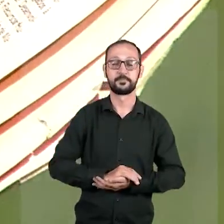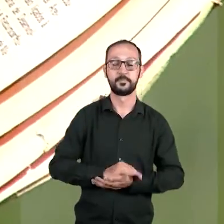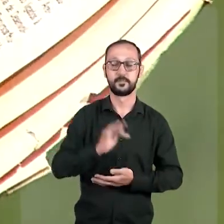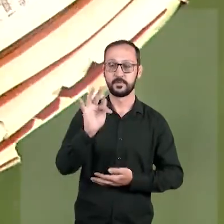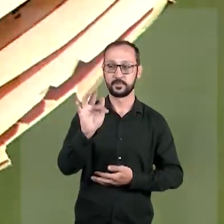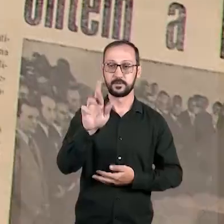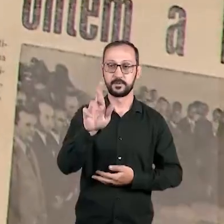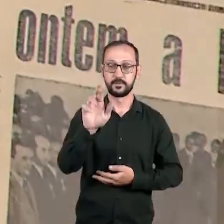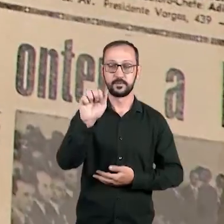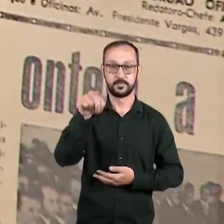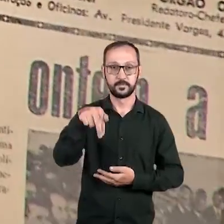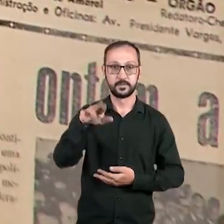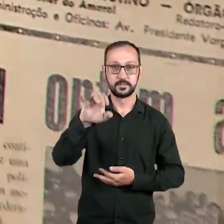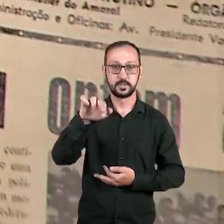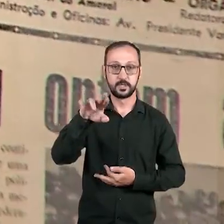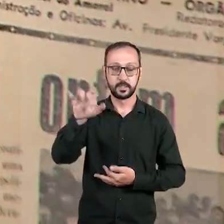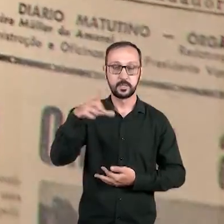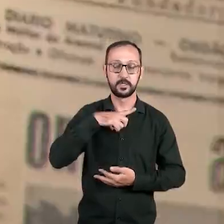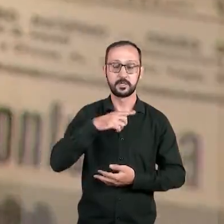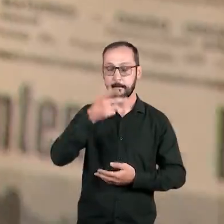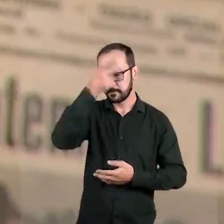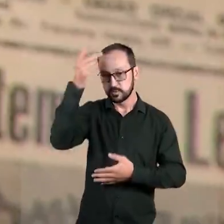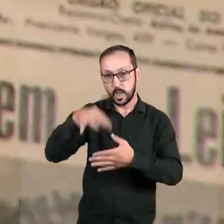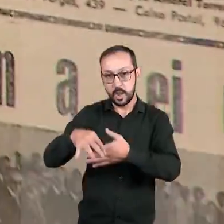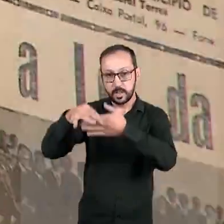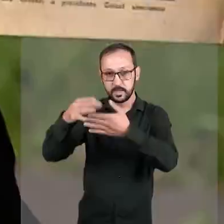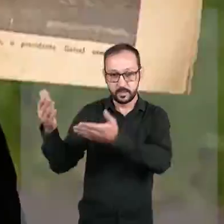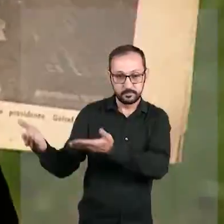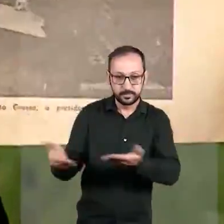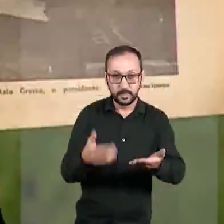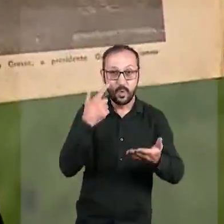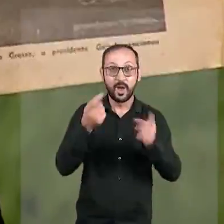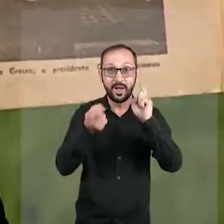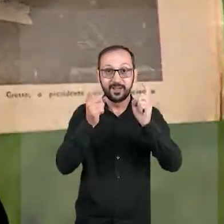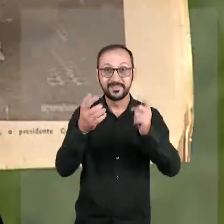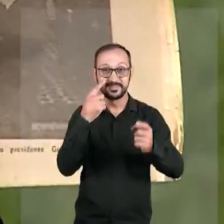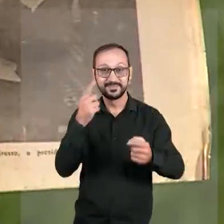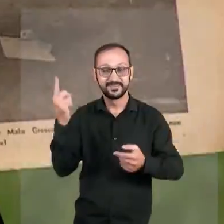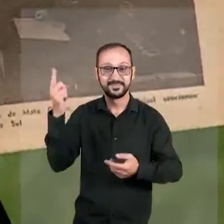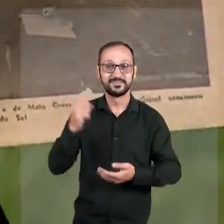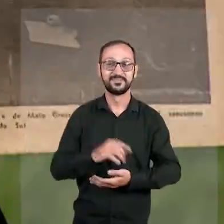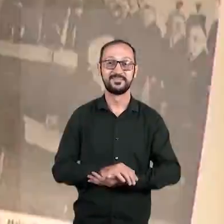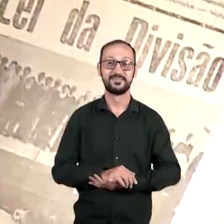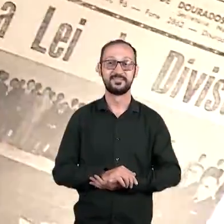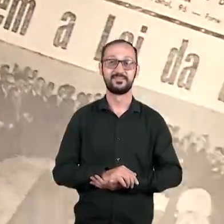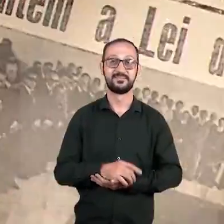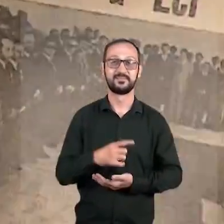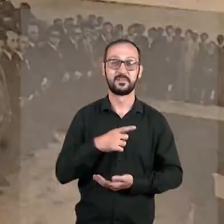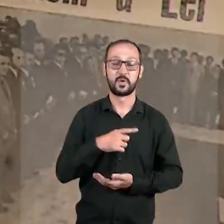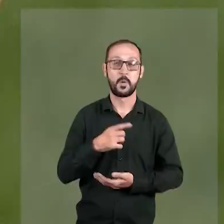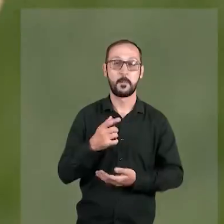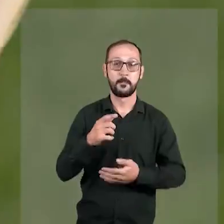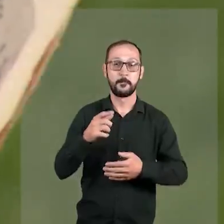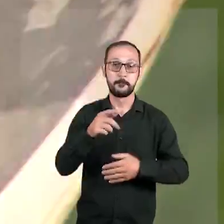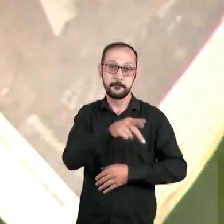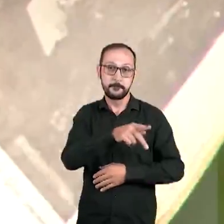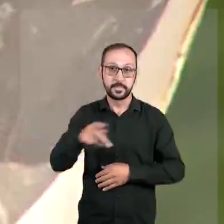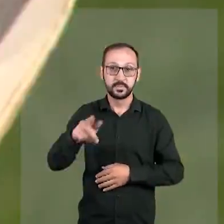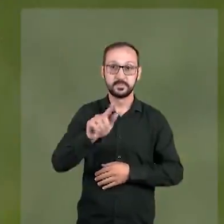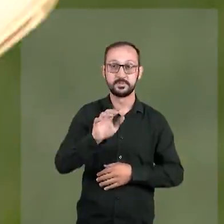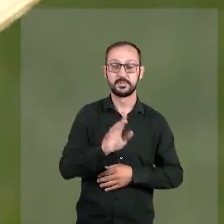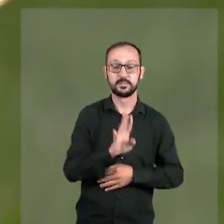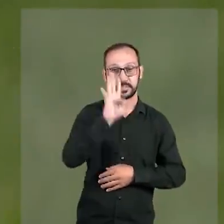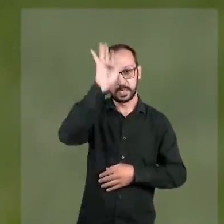Francelino Pereira recebe líderes do novo Estado. Olha aqui a reunião, ó, quando o Geisel sancionou